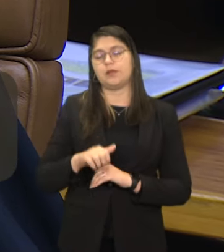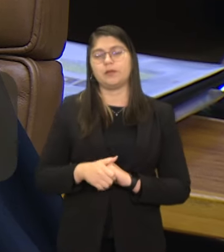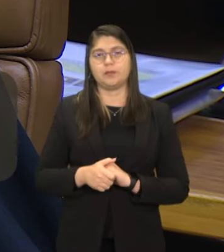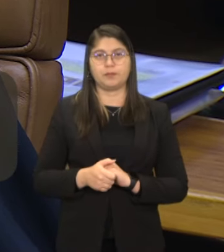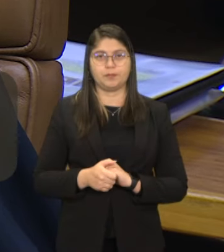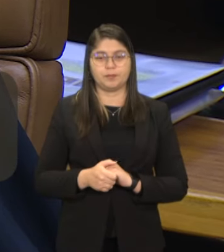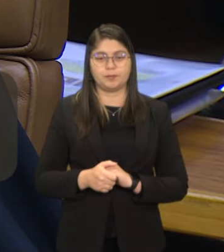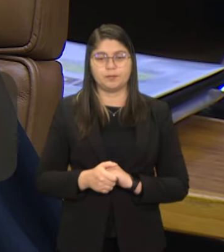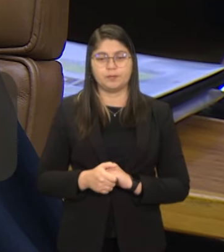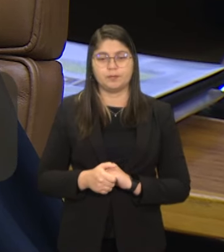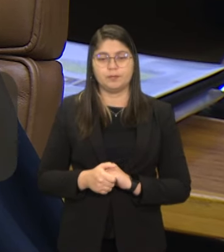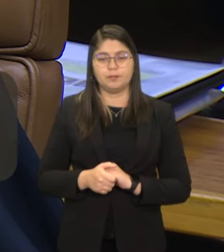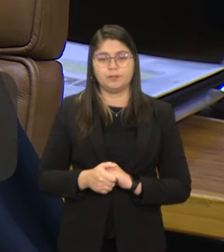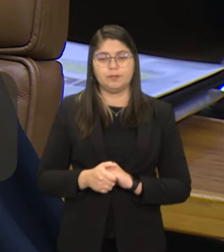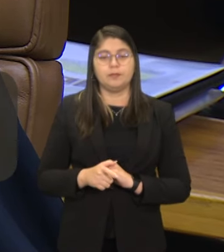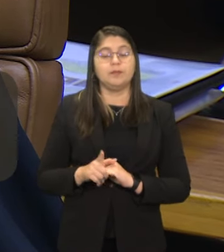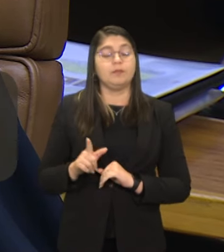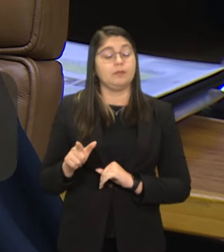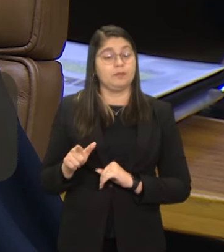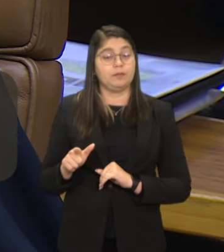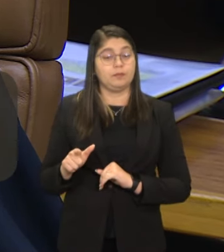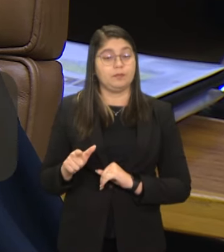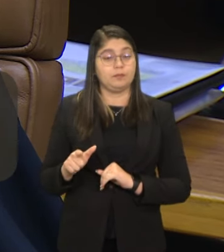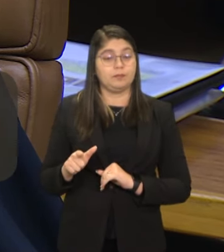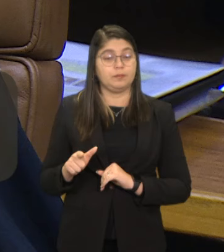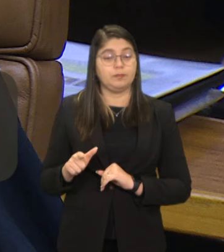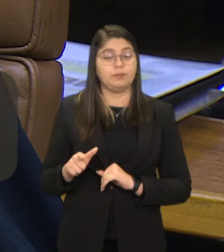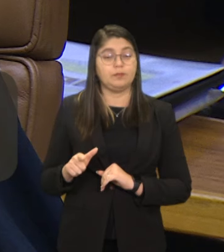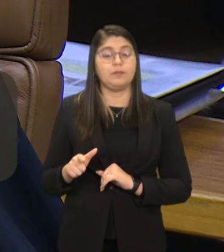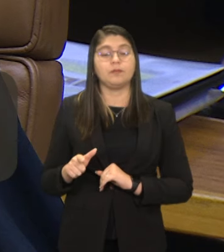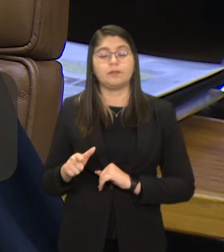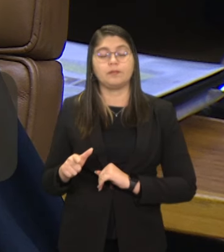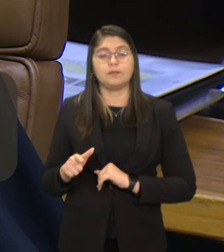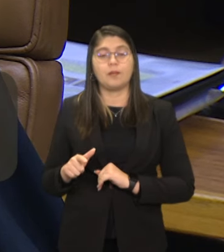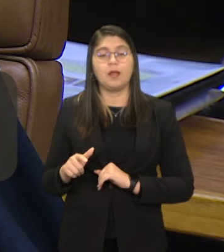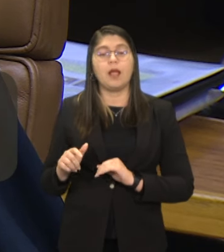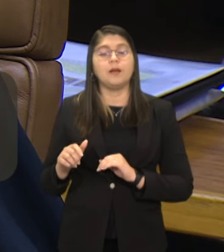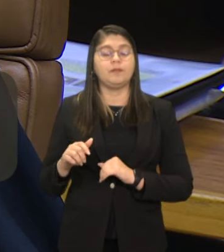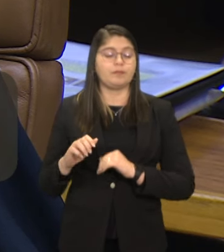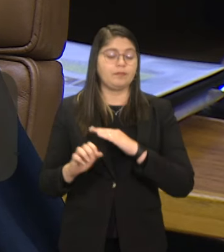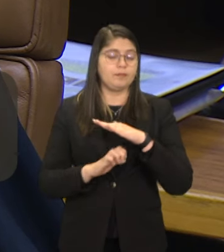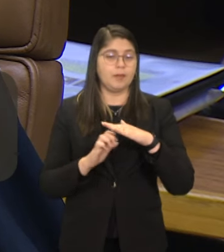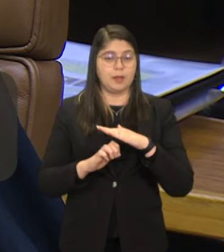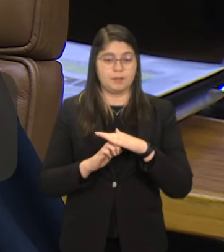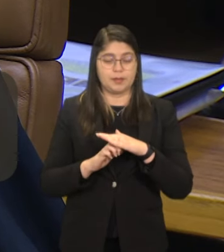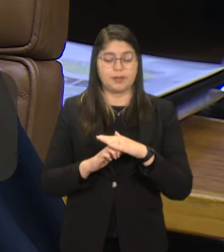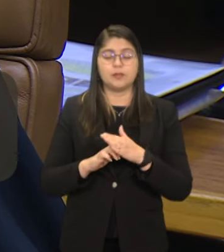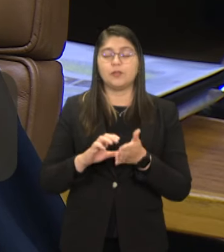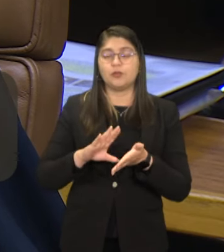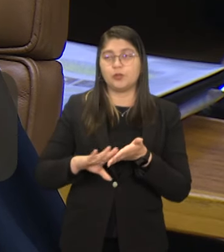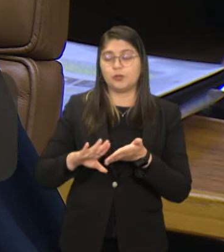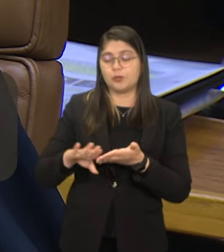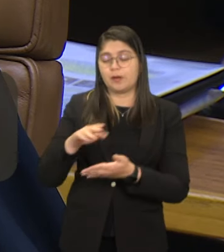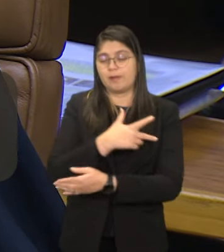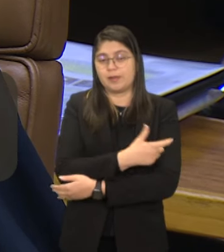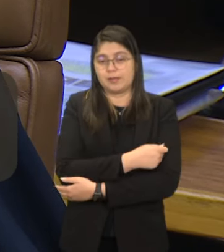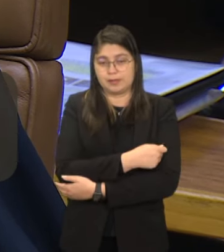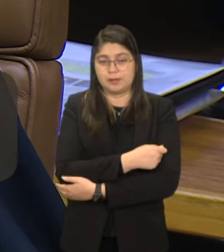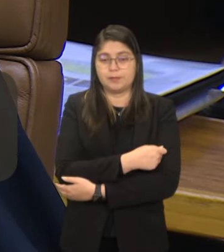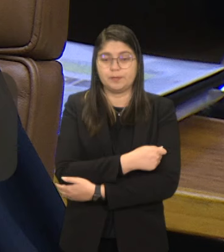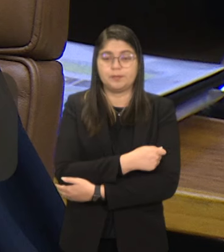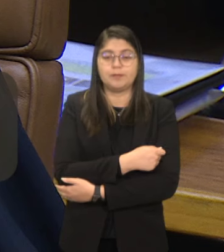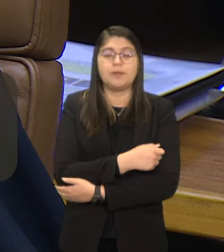A AstraZeneca retira sua vacina contra a Covid do mercado europeu. Londres, a gigante farmacêutica AstraZeneca solicitou